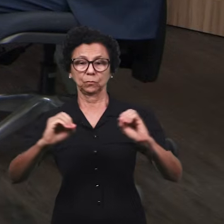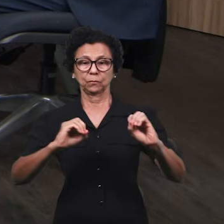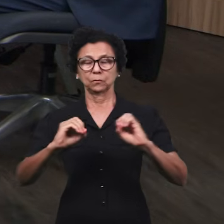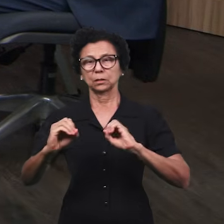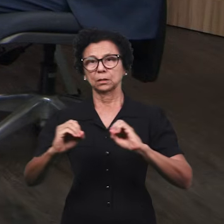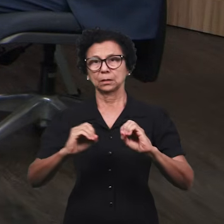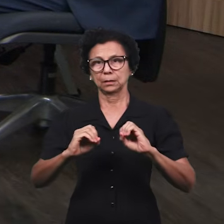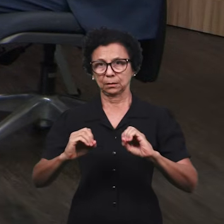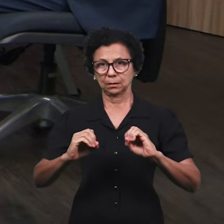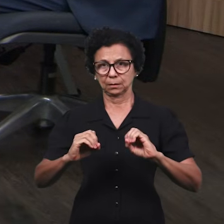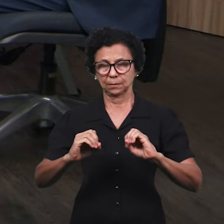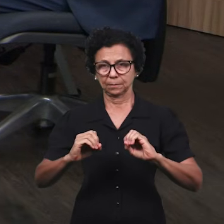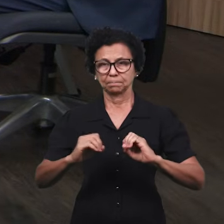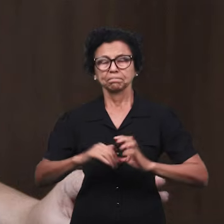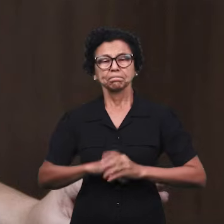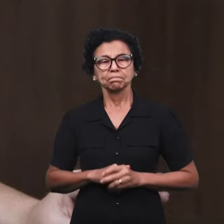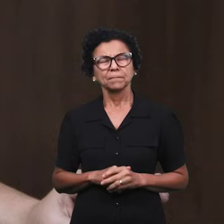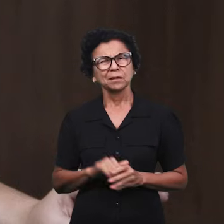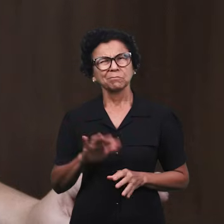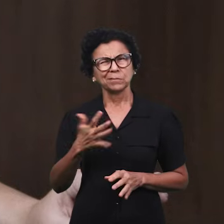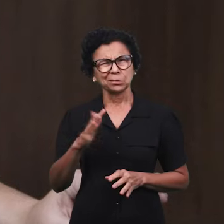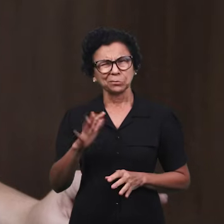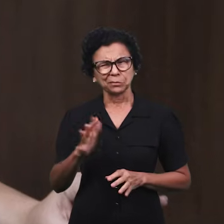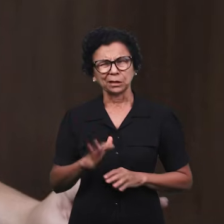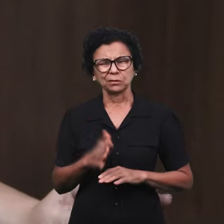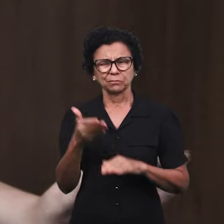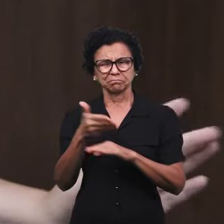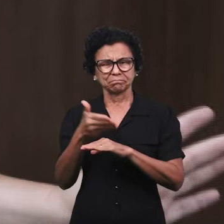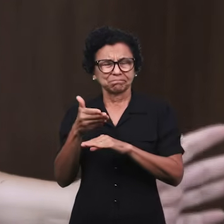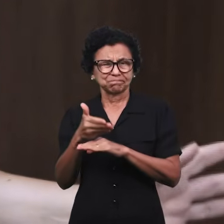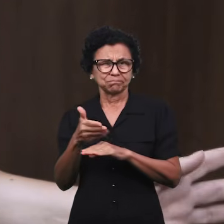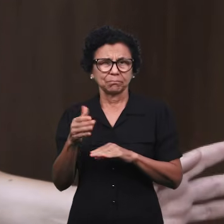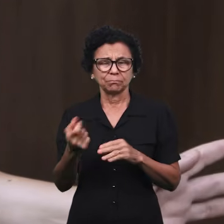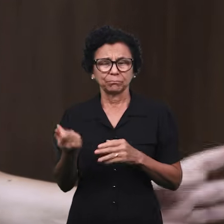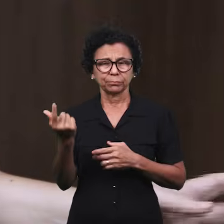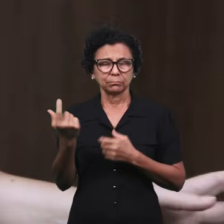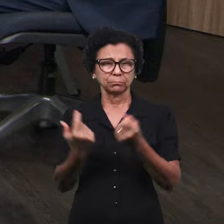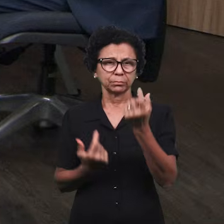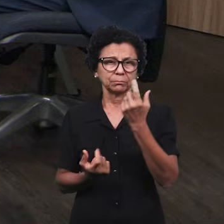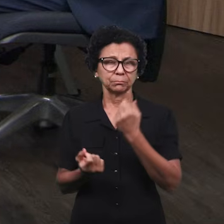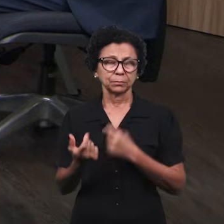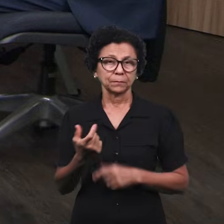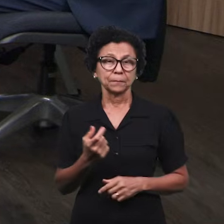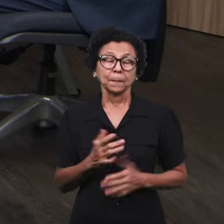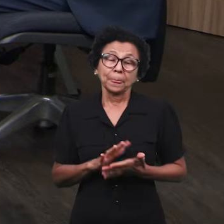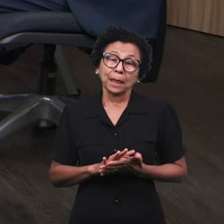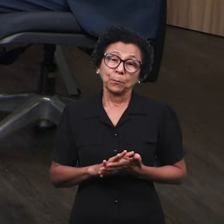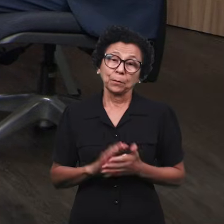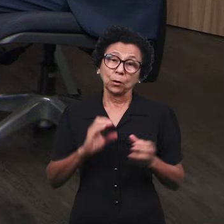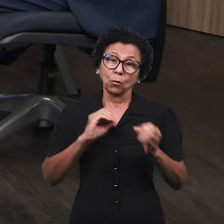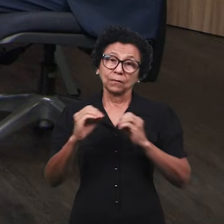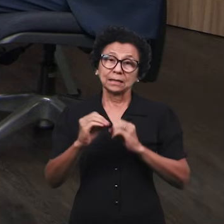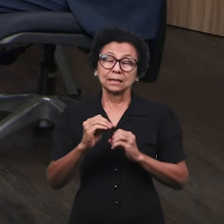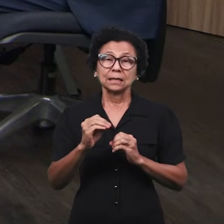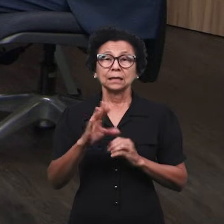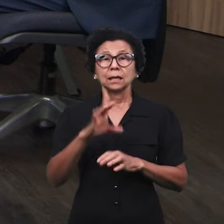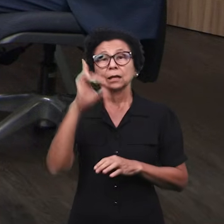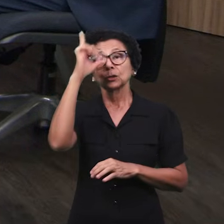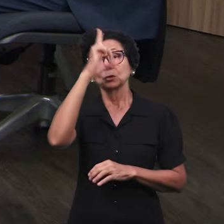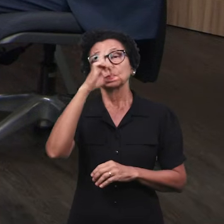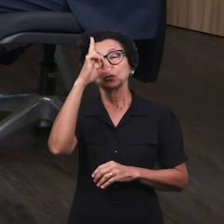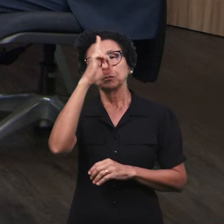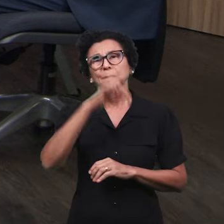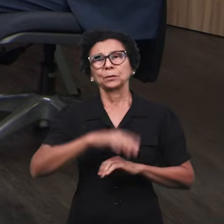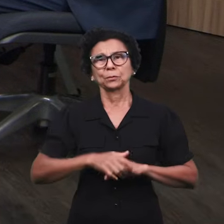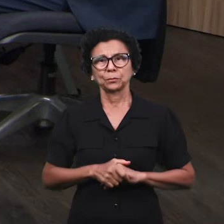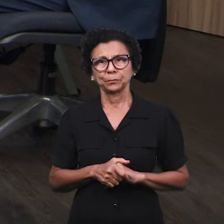senhor mandou, fiz a oficina mais ou menos, porque era sempre aos domingos, e quando eu chegava no domingo do Manaim, que eu trabalhava já no Manaim de Domingos